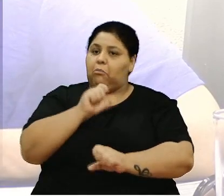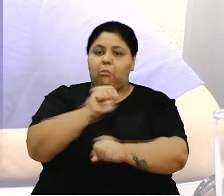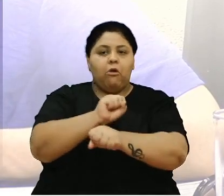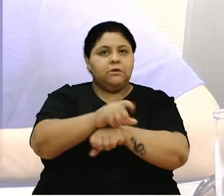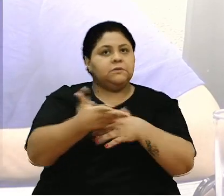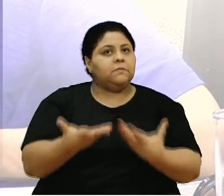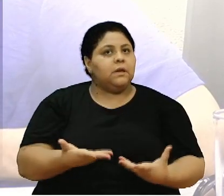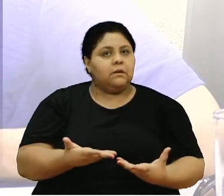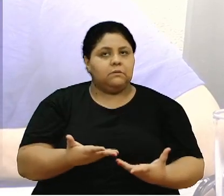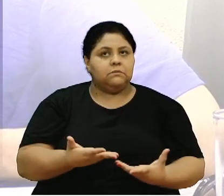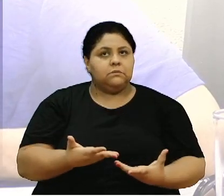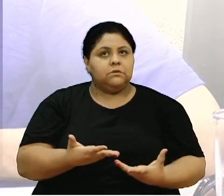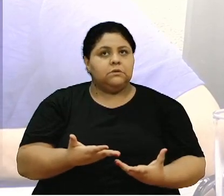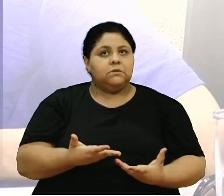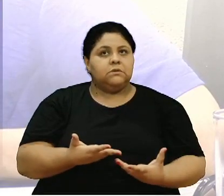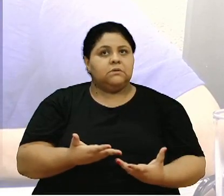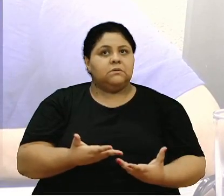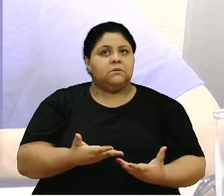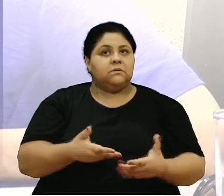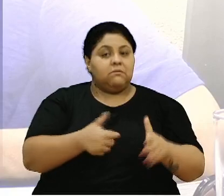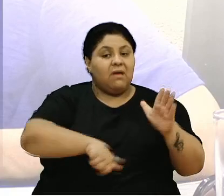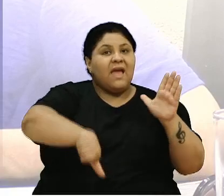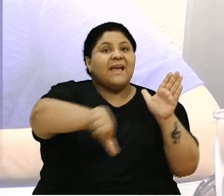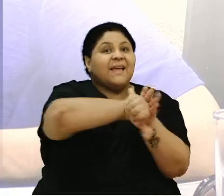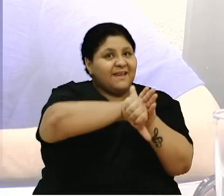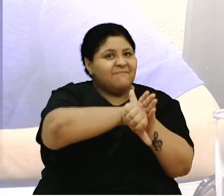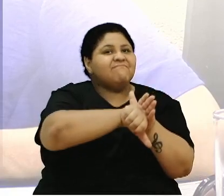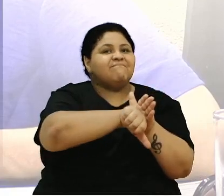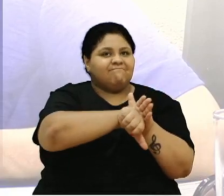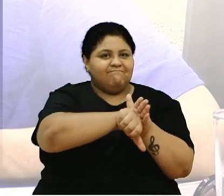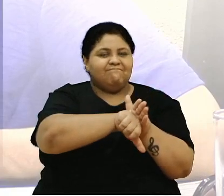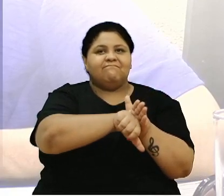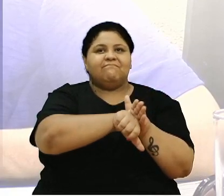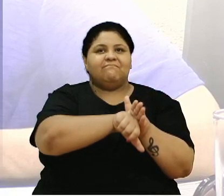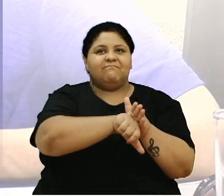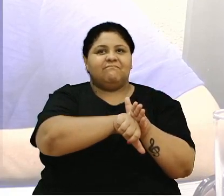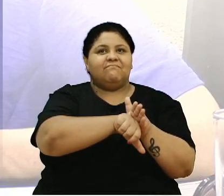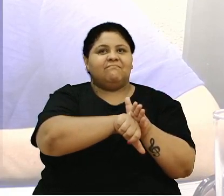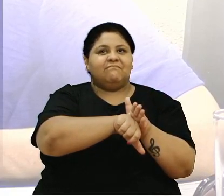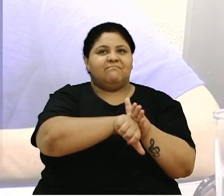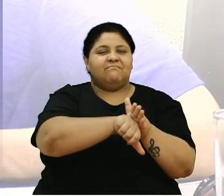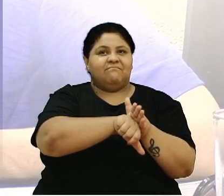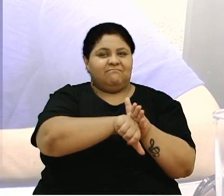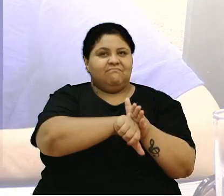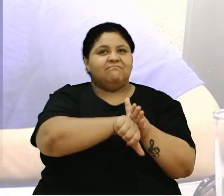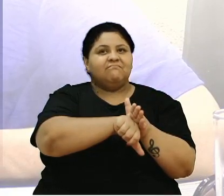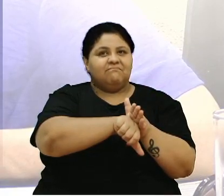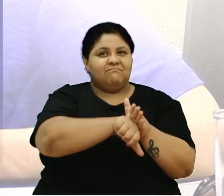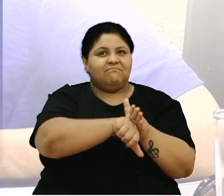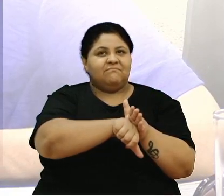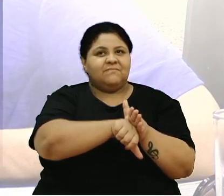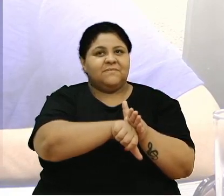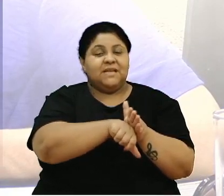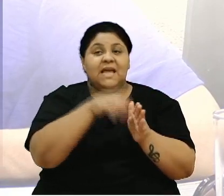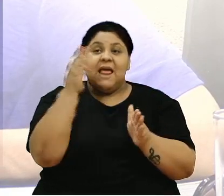estiveram lá anos atrás, quando foi feita a denúncia também sobre esse fato. Então eu peço ao